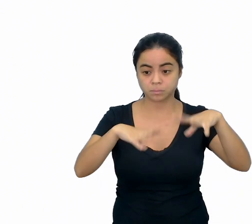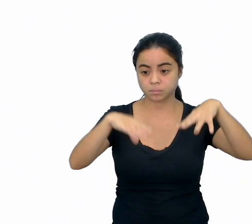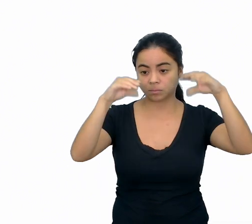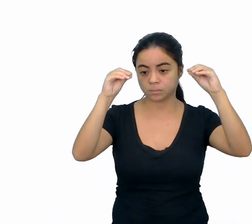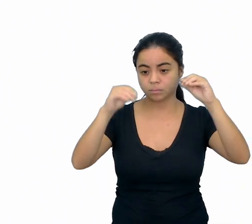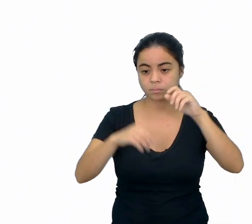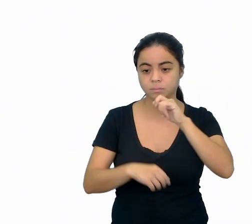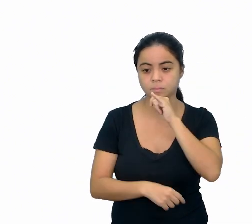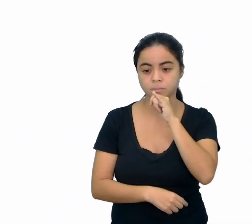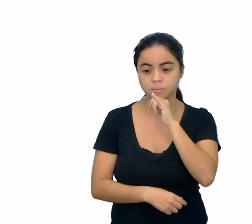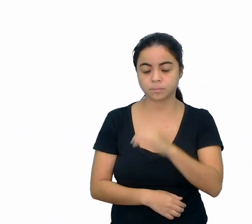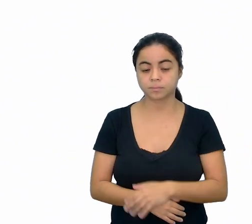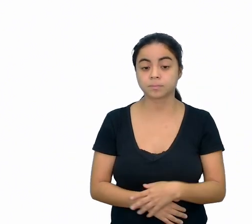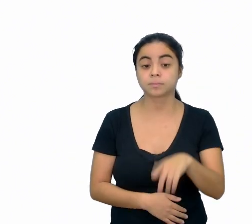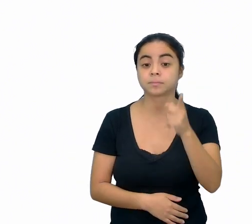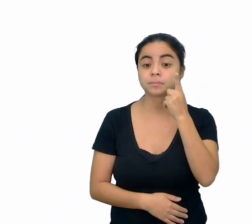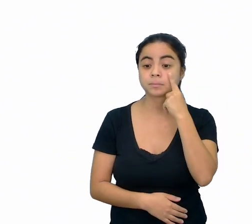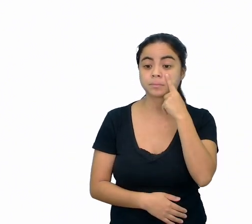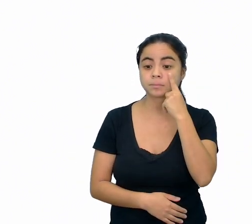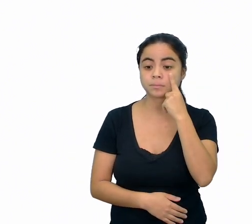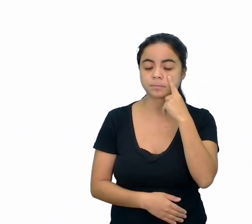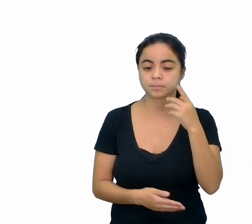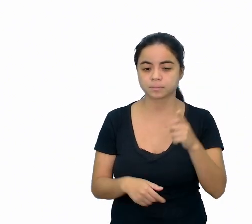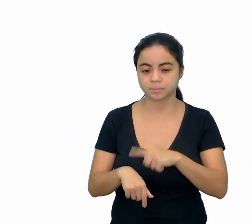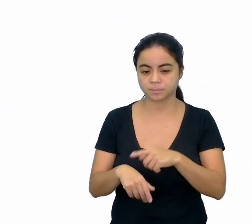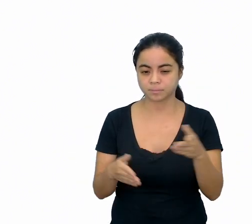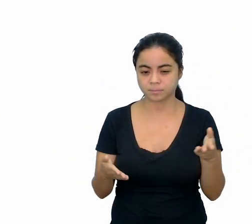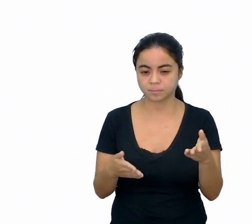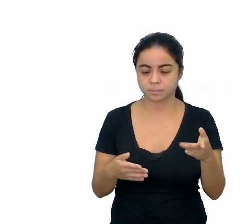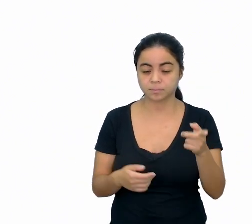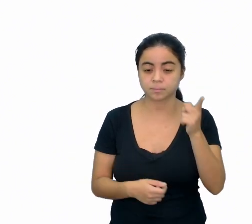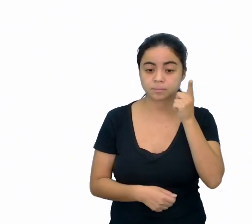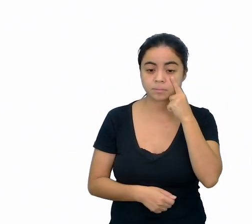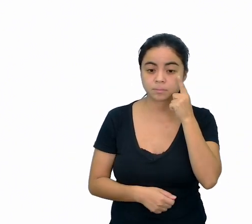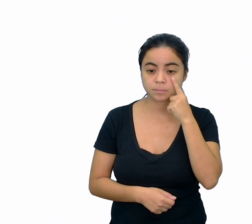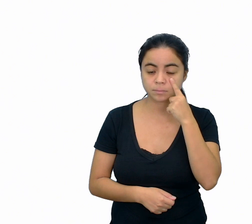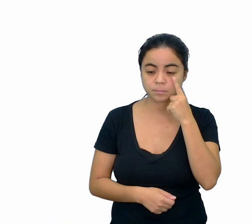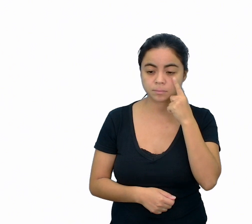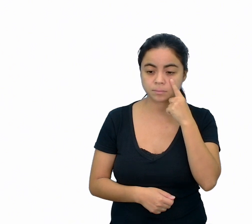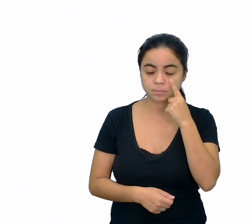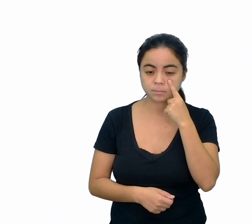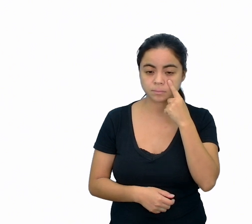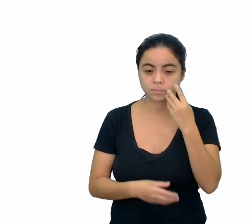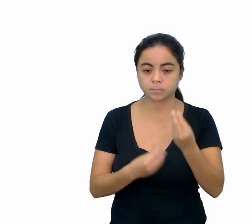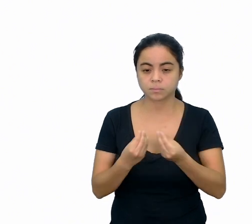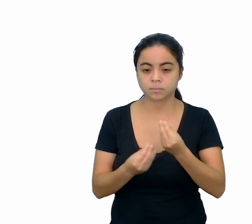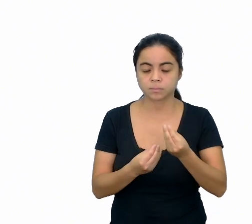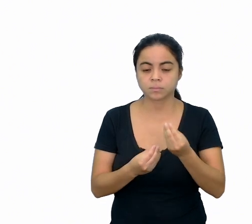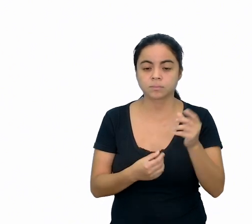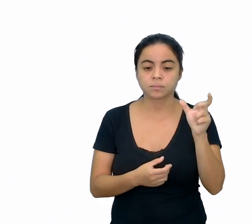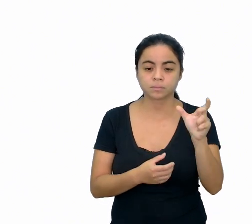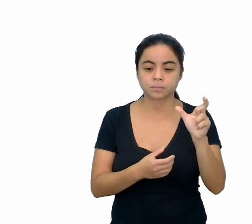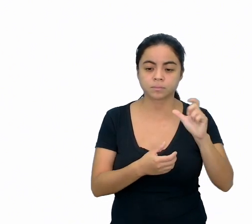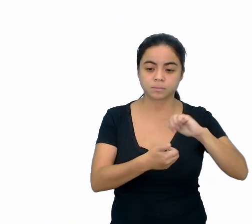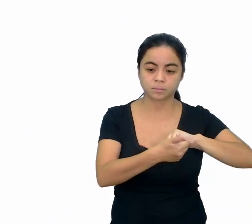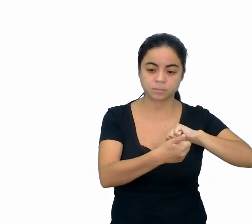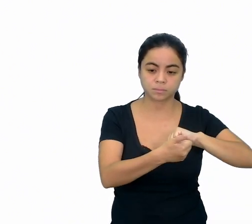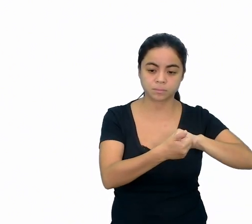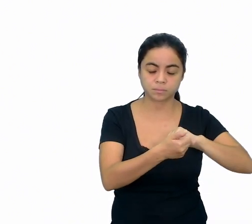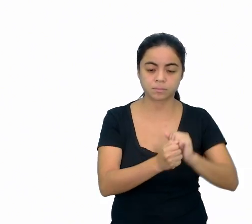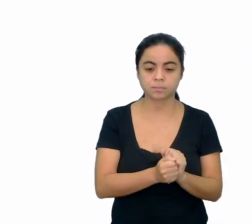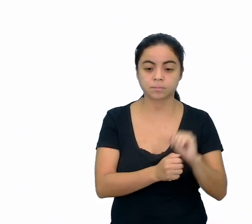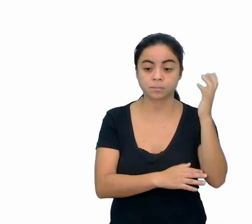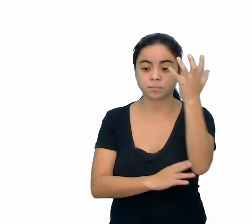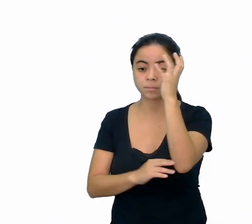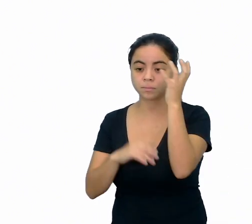professora, atenção! Nesse momento, chame atenção para os estudantes quanto aos adjetivos. Floresta